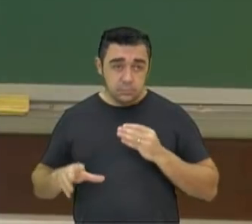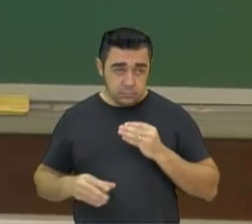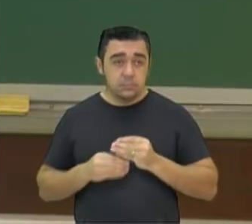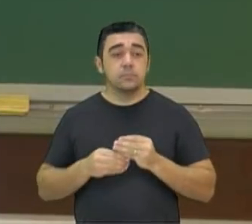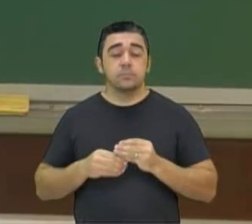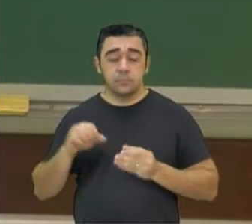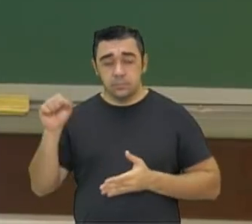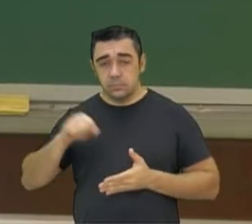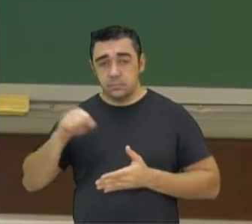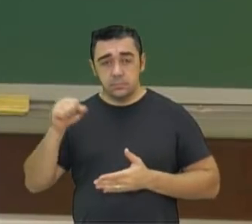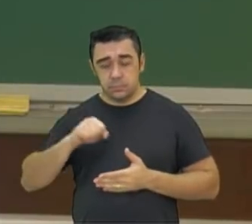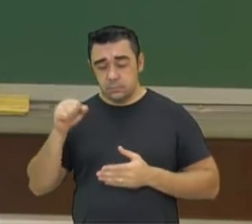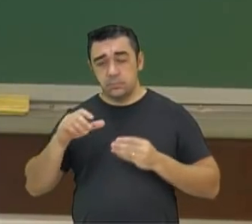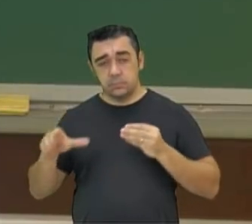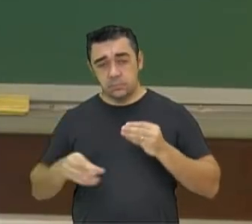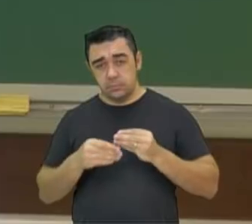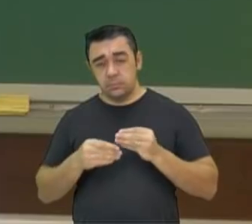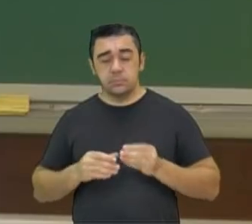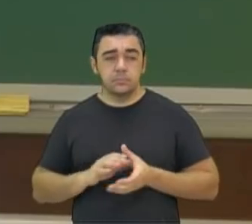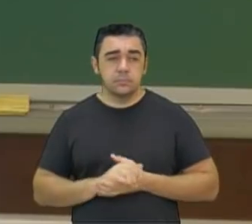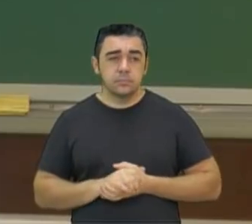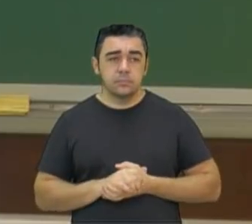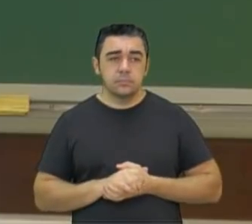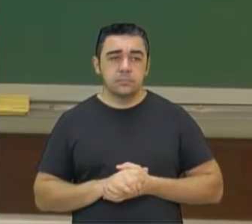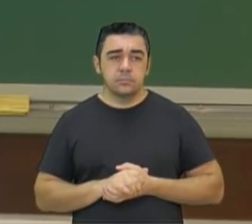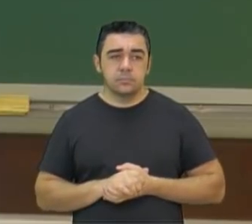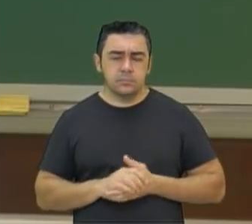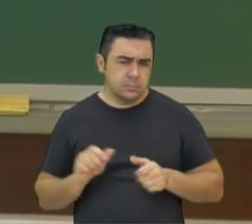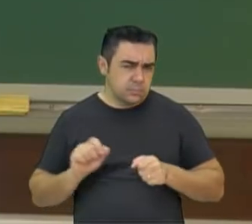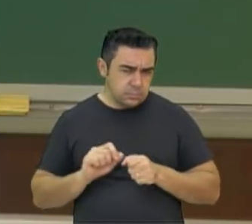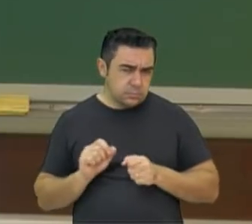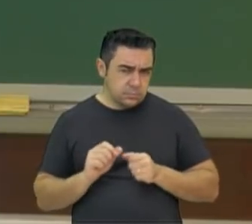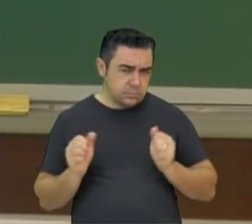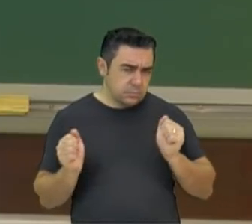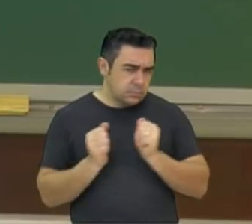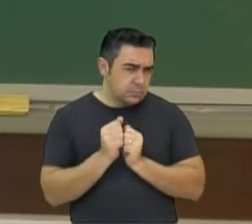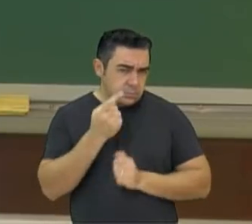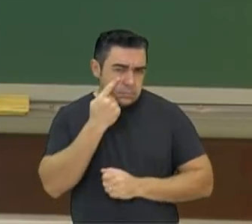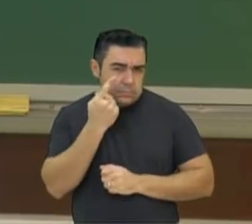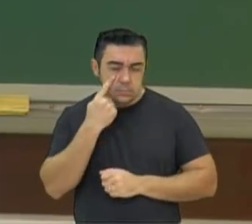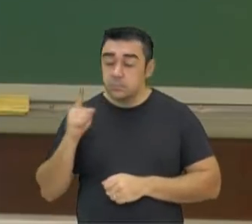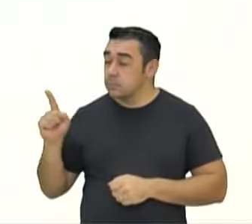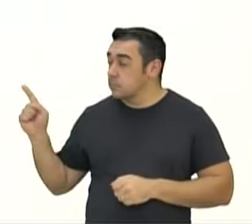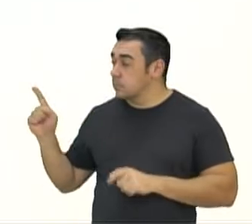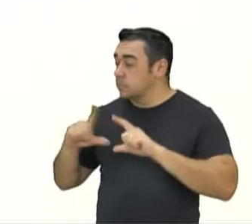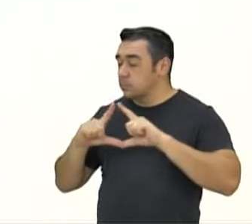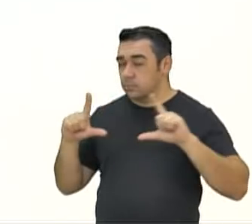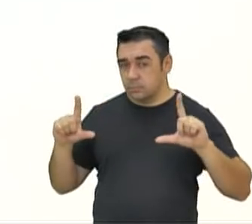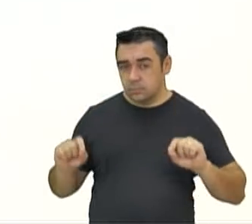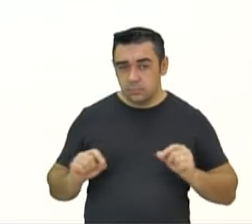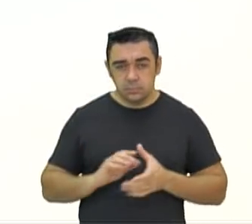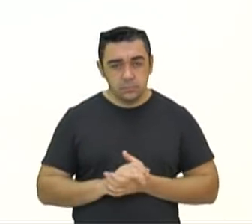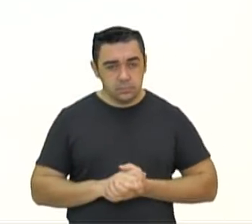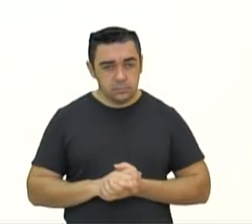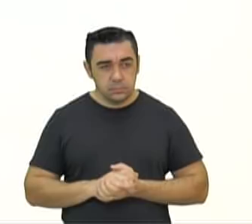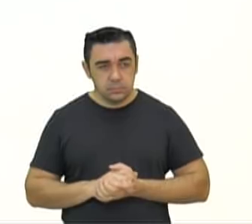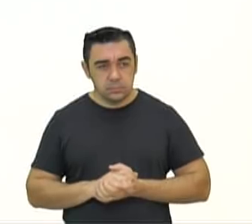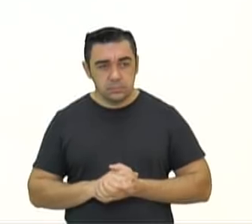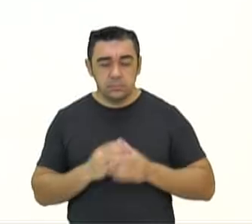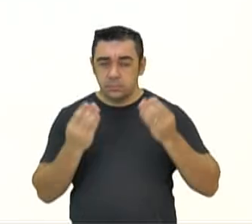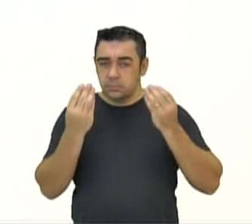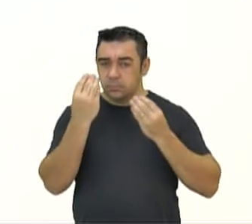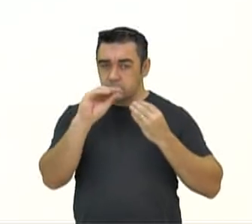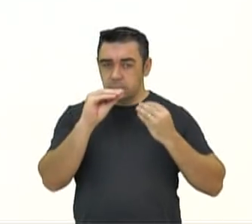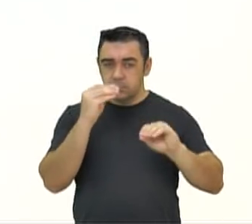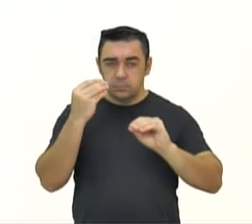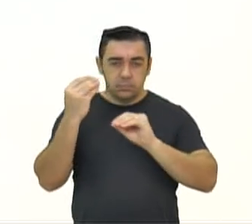binômios complementares. Vamos resolver aqui só para a gente ver. Então, resolvendo